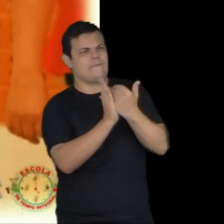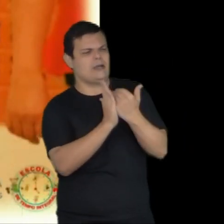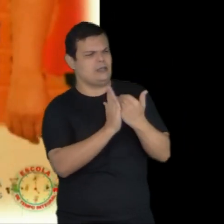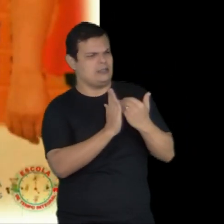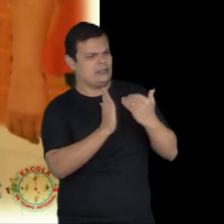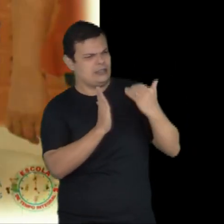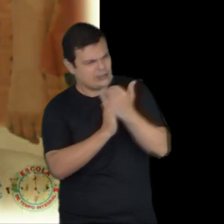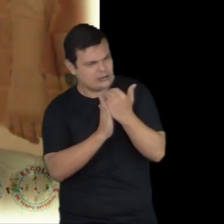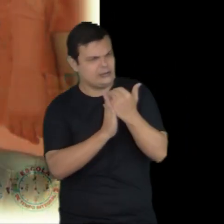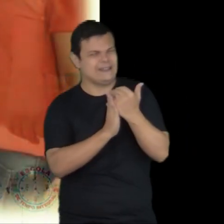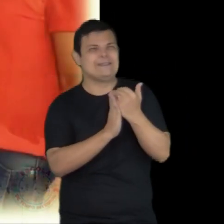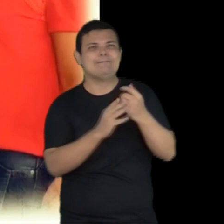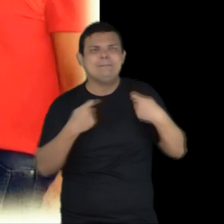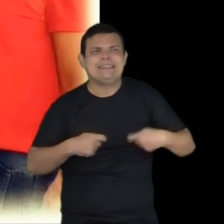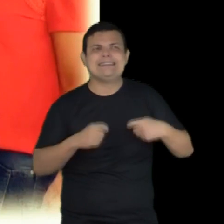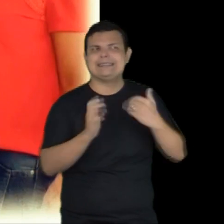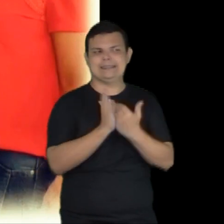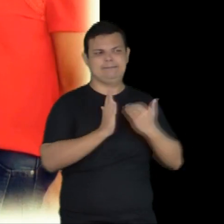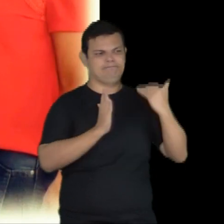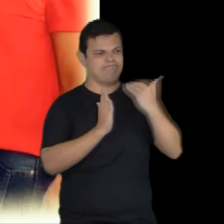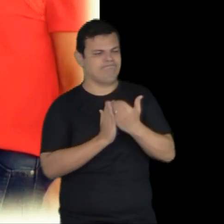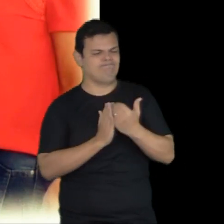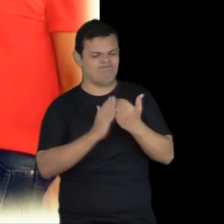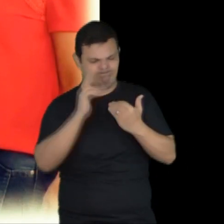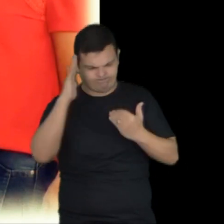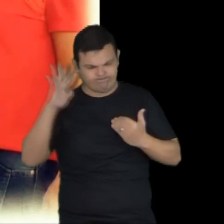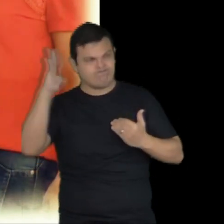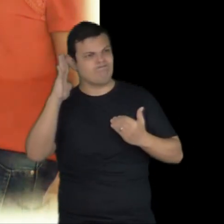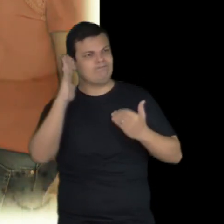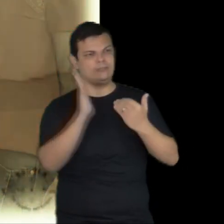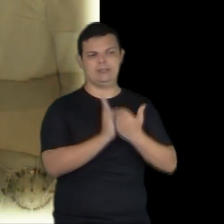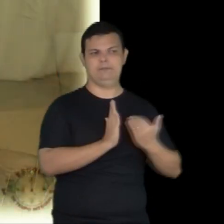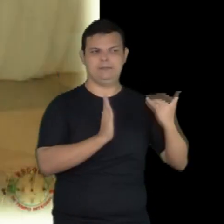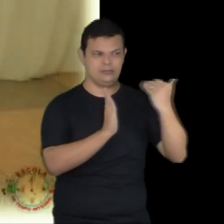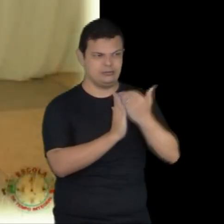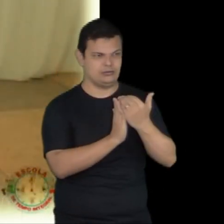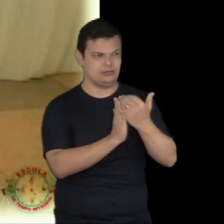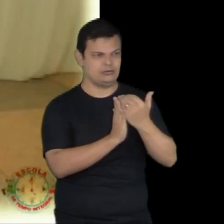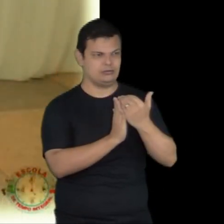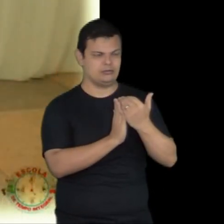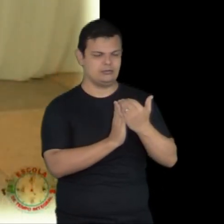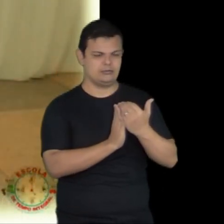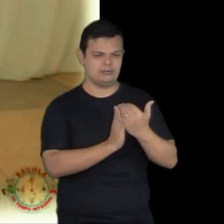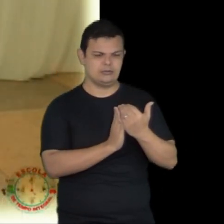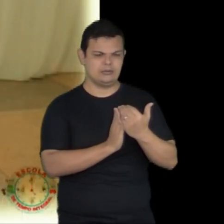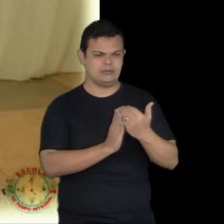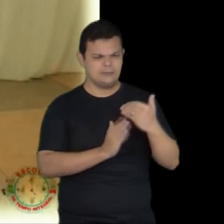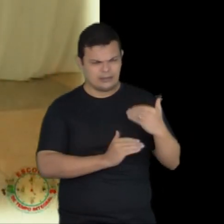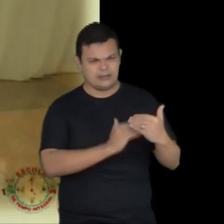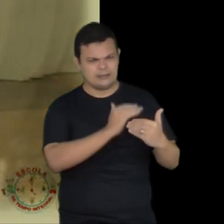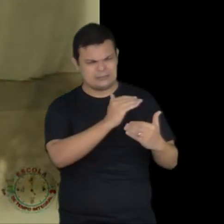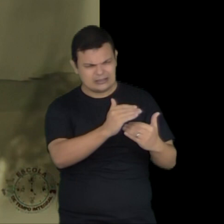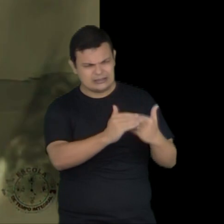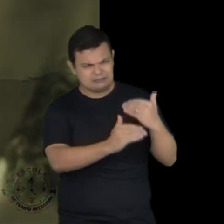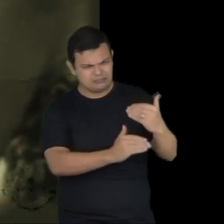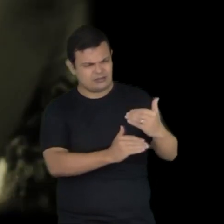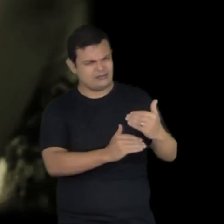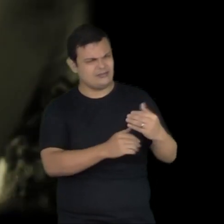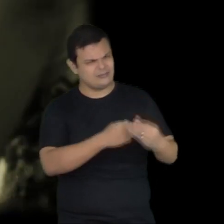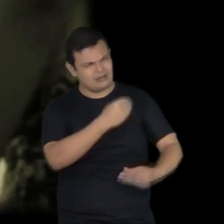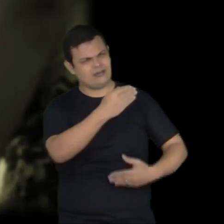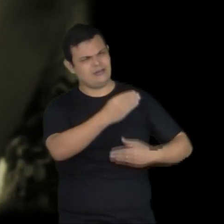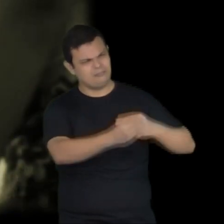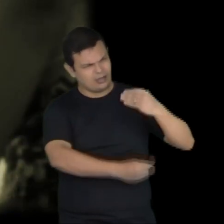uma necessidade a mais, um sonho a mais. Um ciclo que se entrega, que se renova